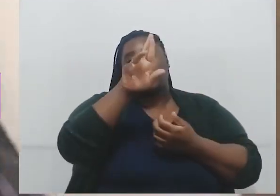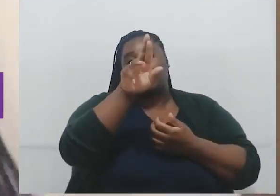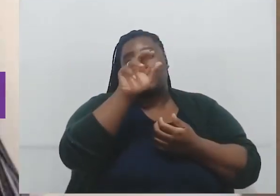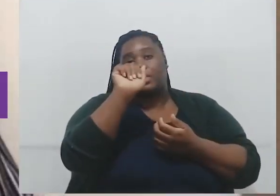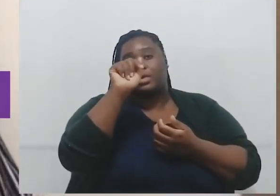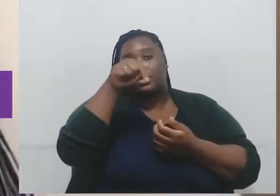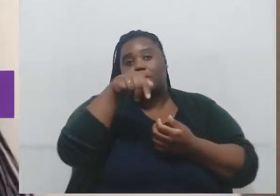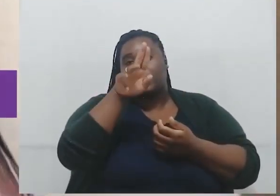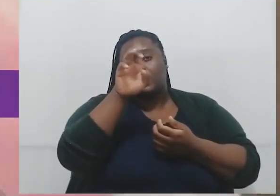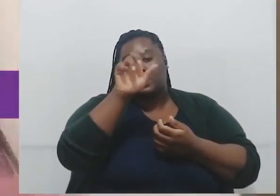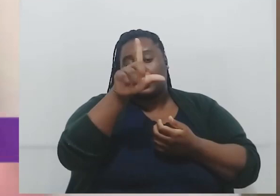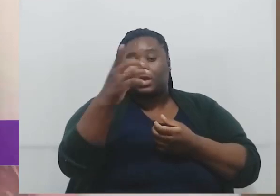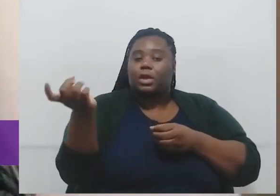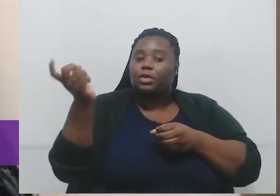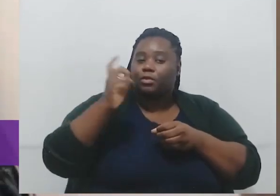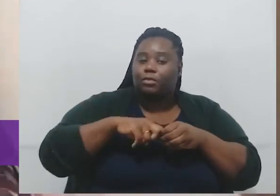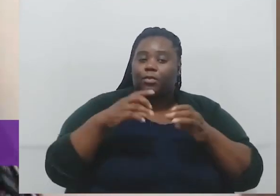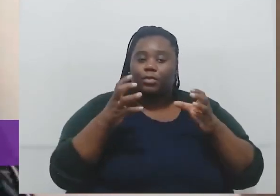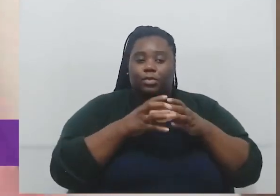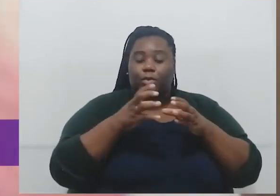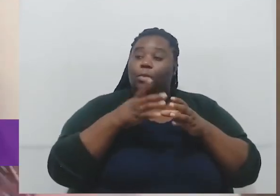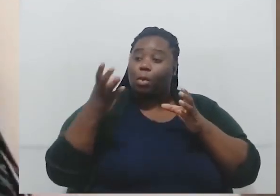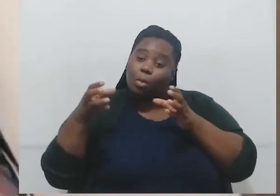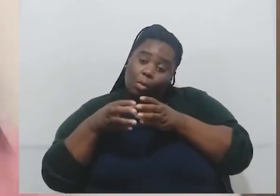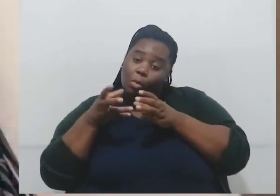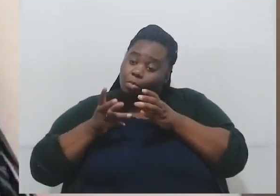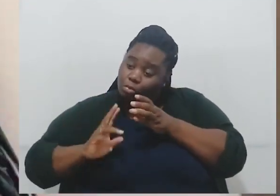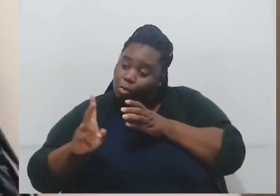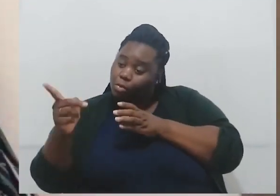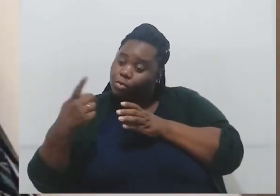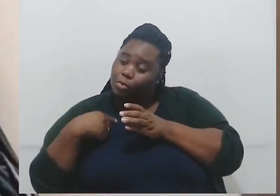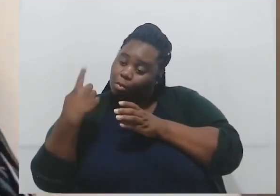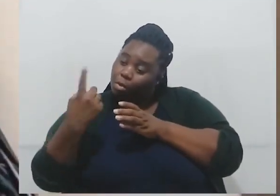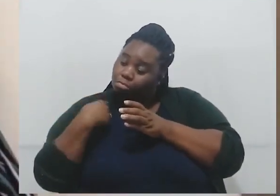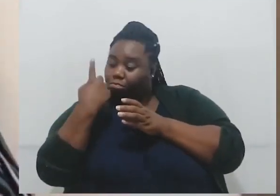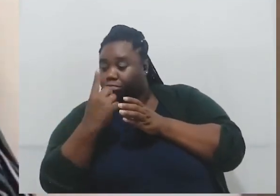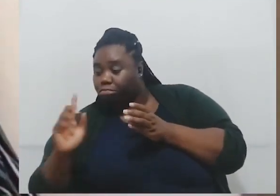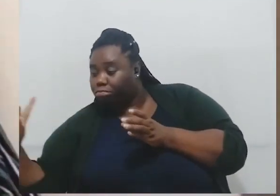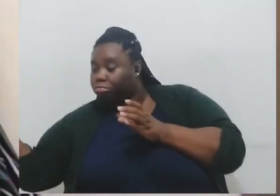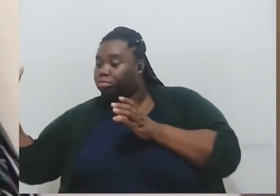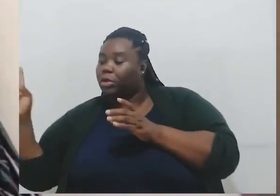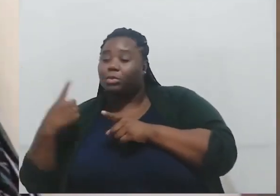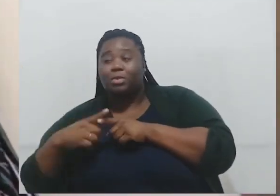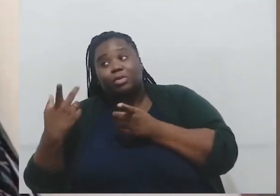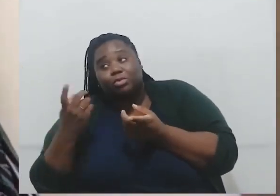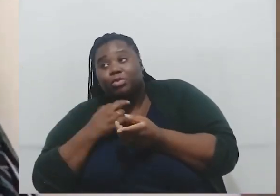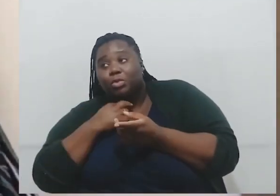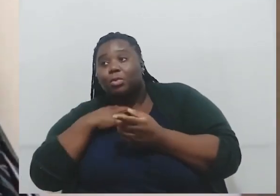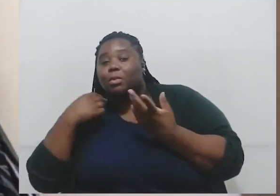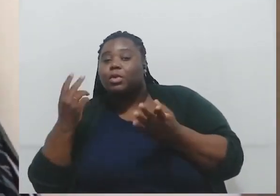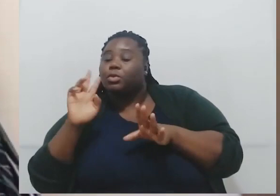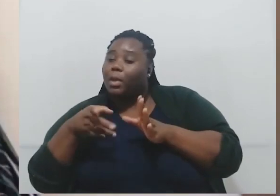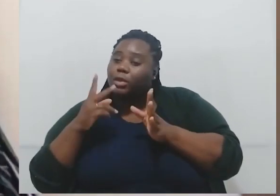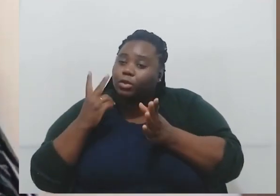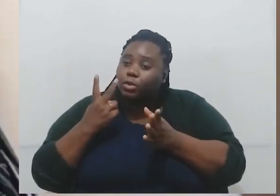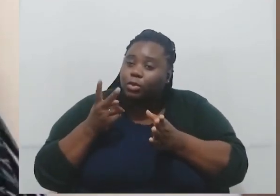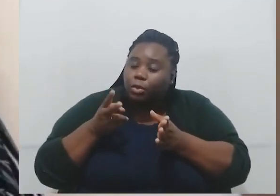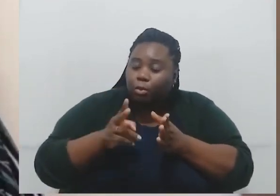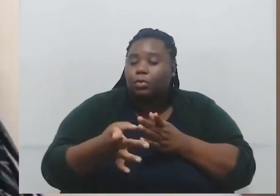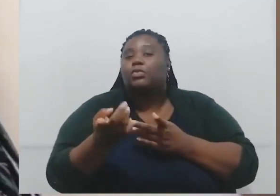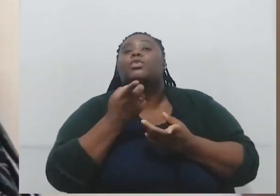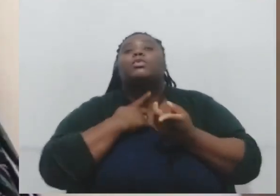não pude ficar, mas continuou um desejo de investigar sobre direção, de pesquisar, de compartilhar